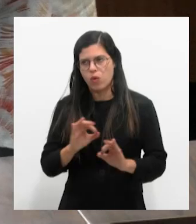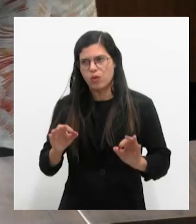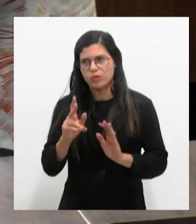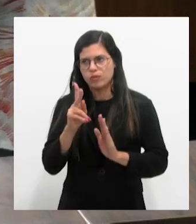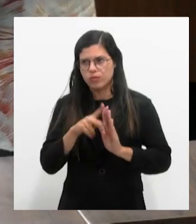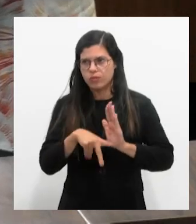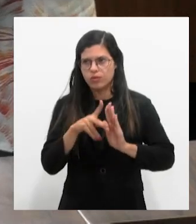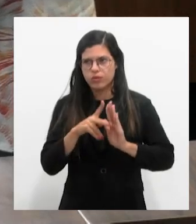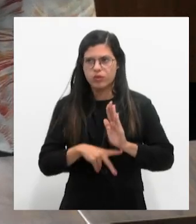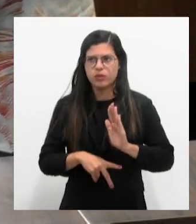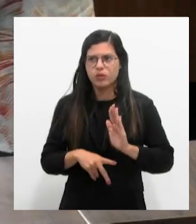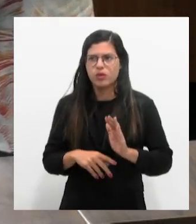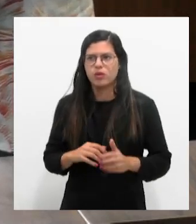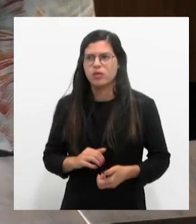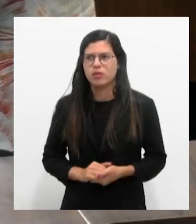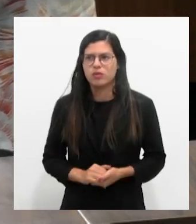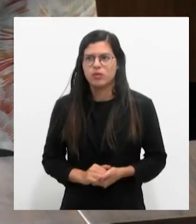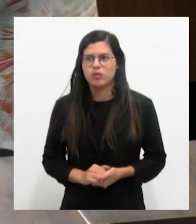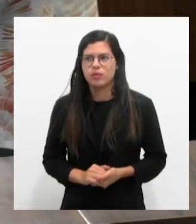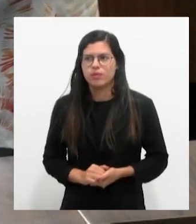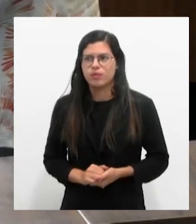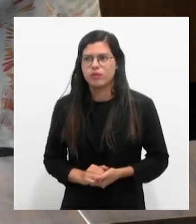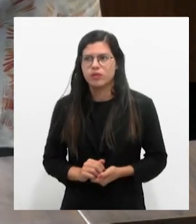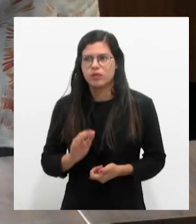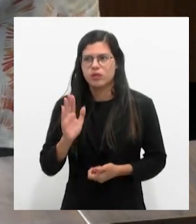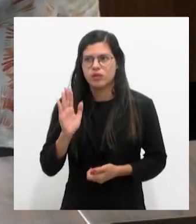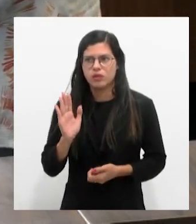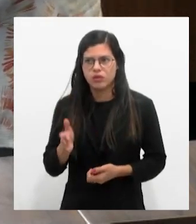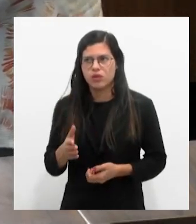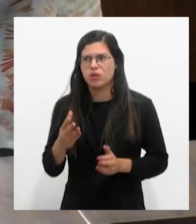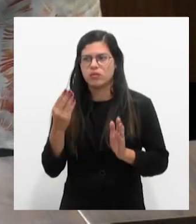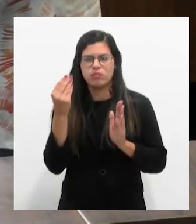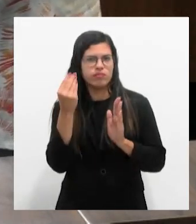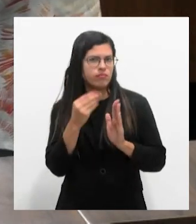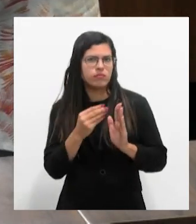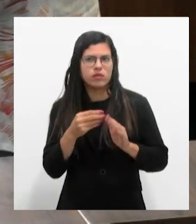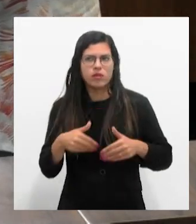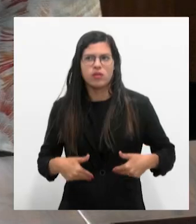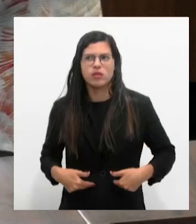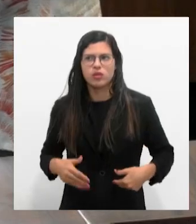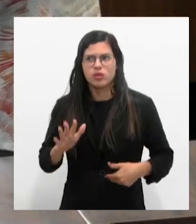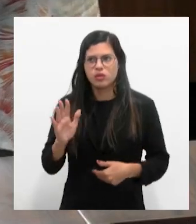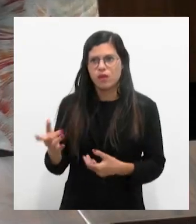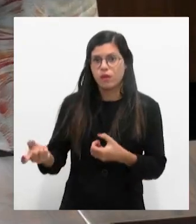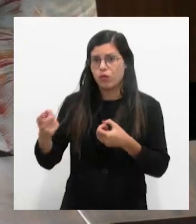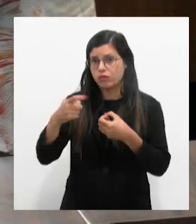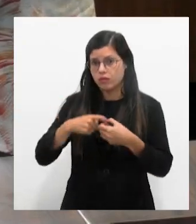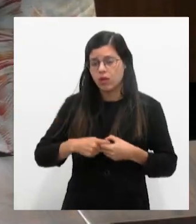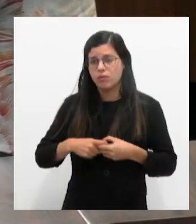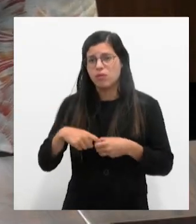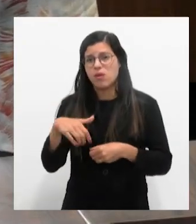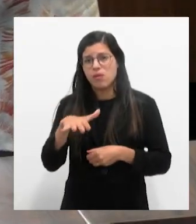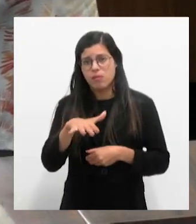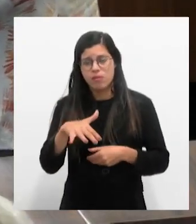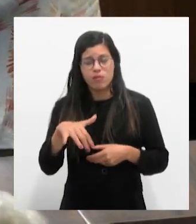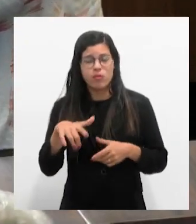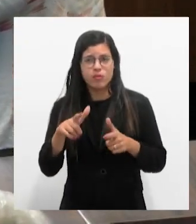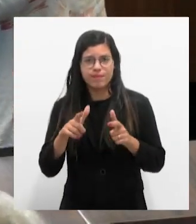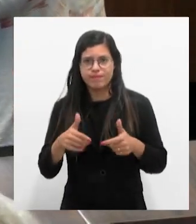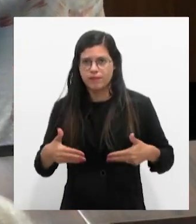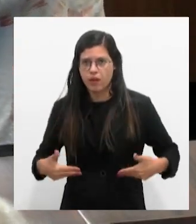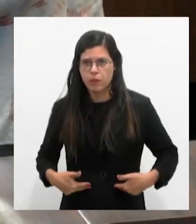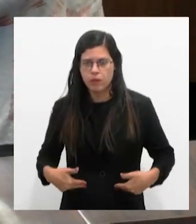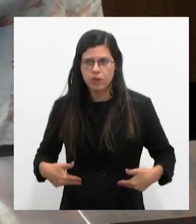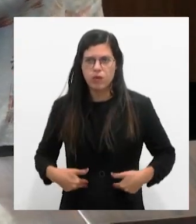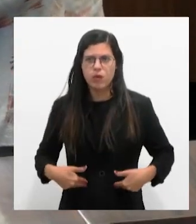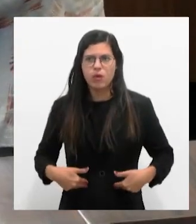né? Nós avançamos, a gente já saiu do mapa da fome, já voltamos para o mapa da fome, estamos saindo outra vez, mas a gente tem que estar